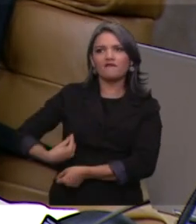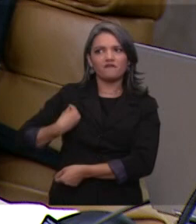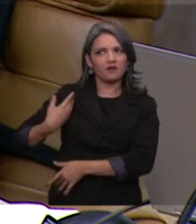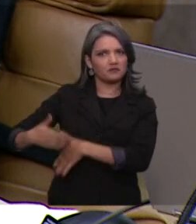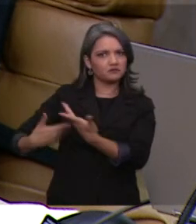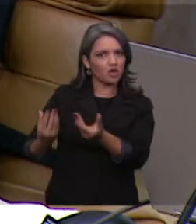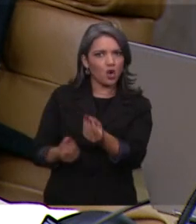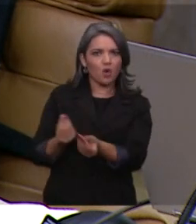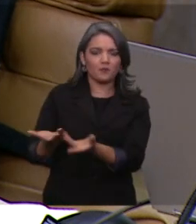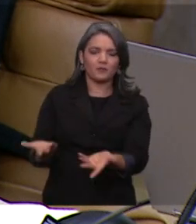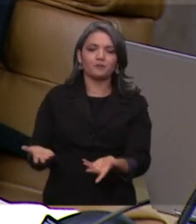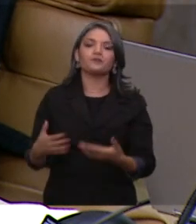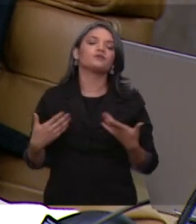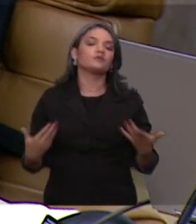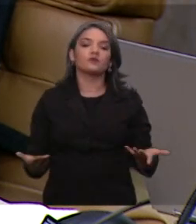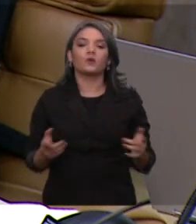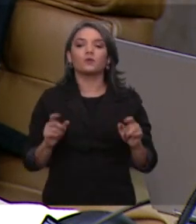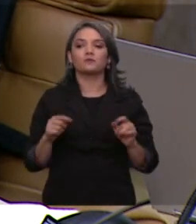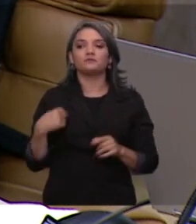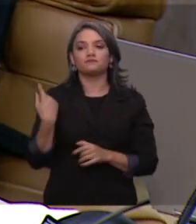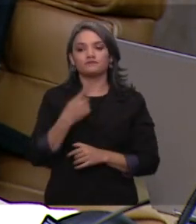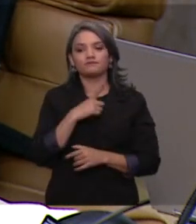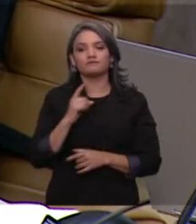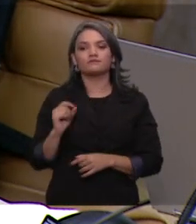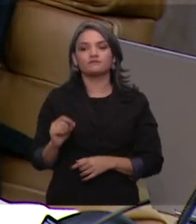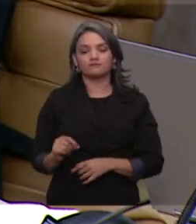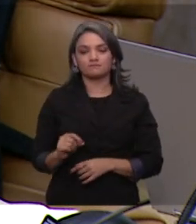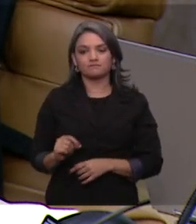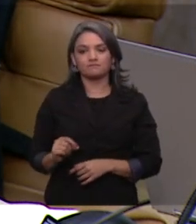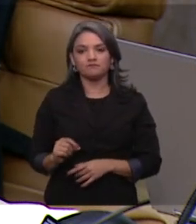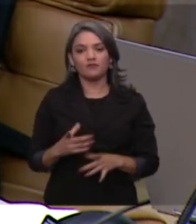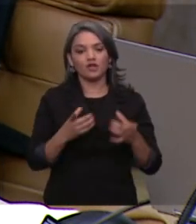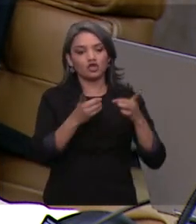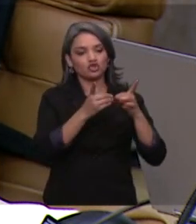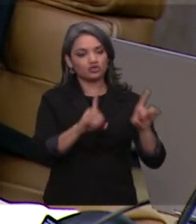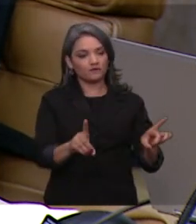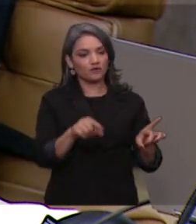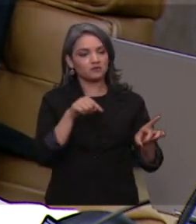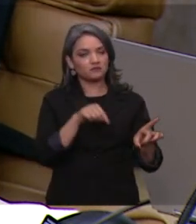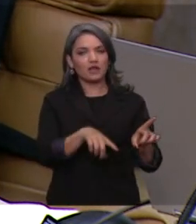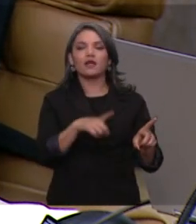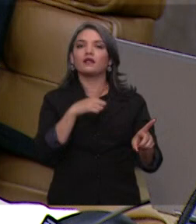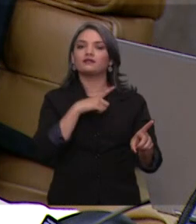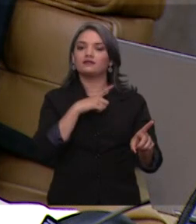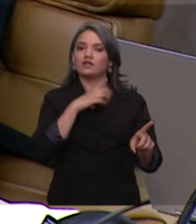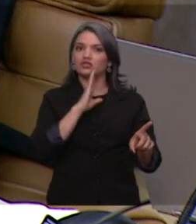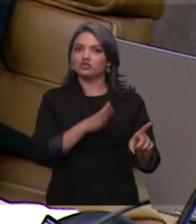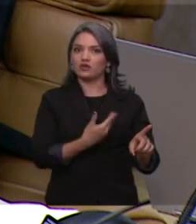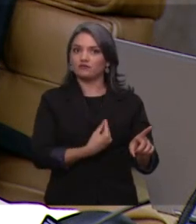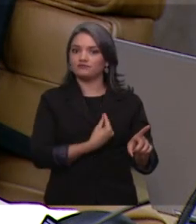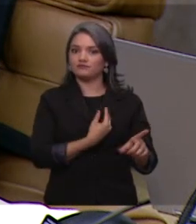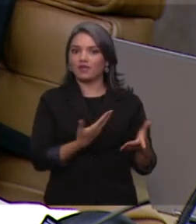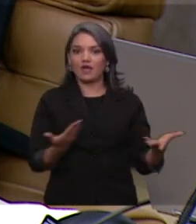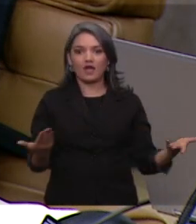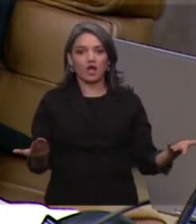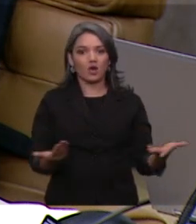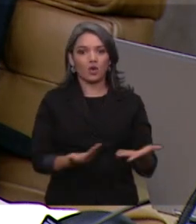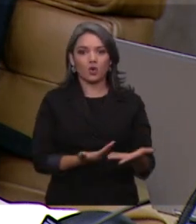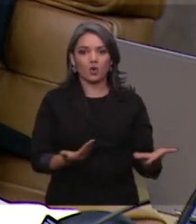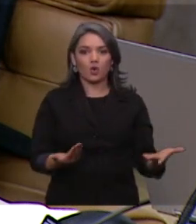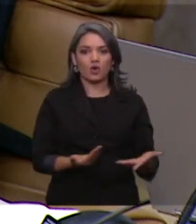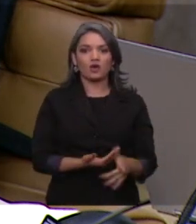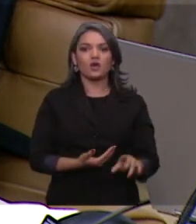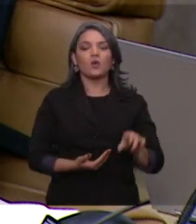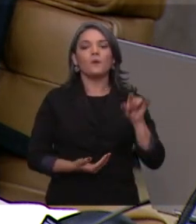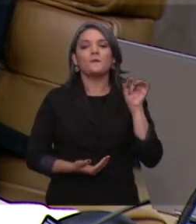sentido, efetivamente, o que nós temos é um quadro no qual o divórcio vem agora como a escolha para